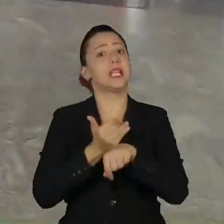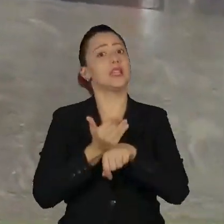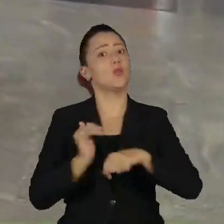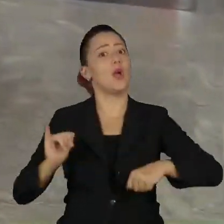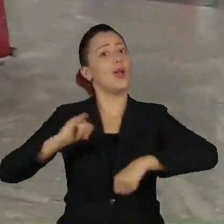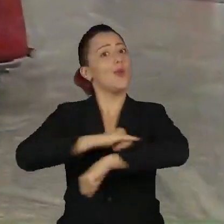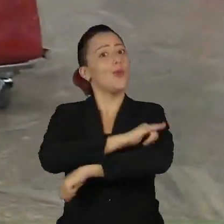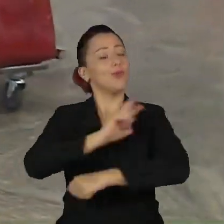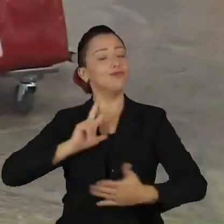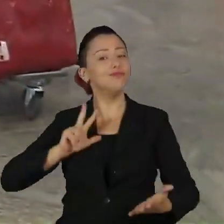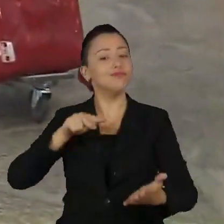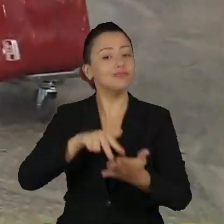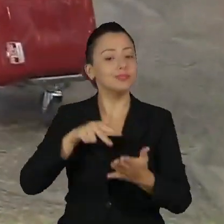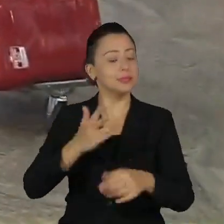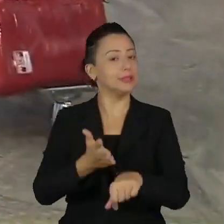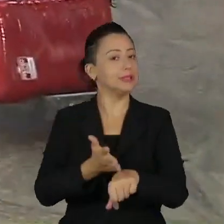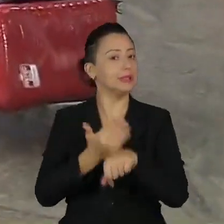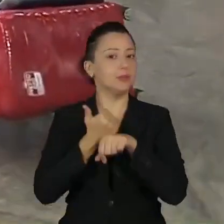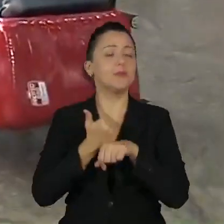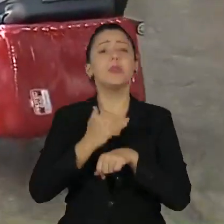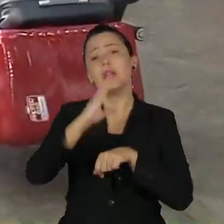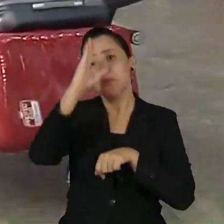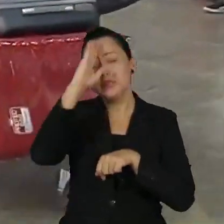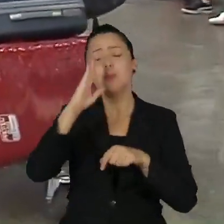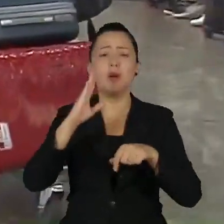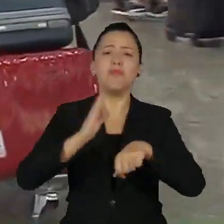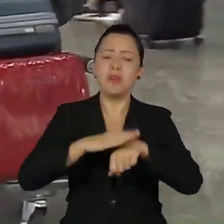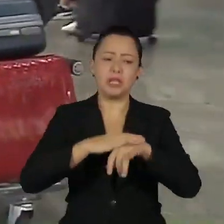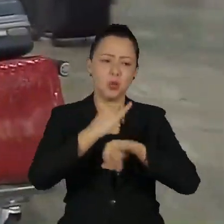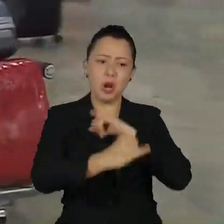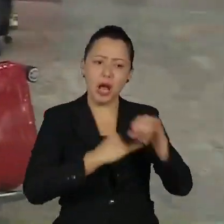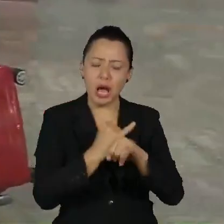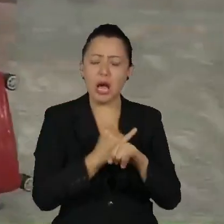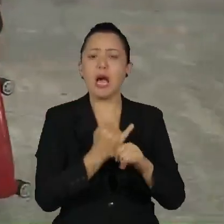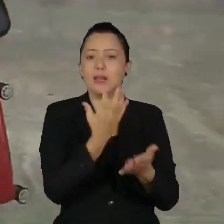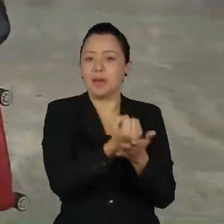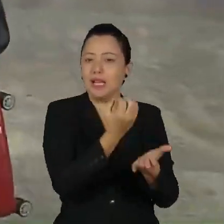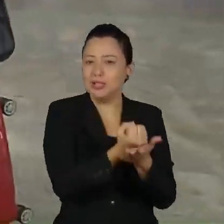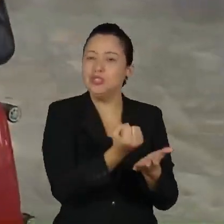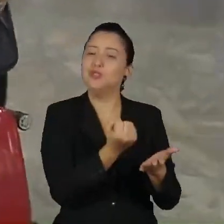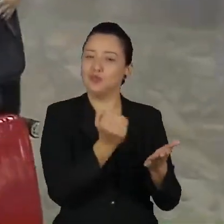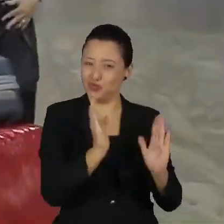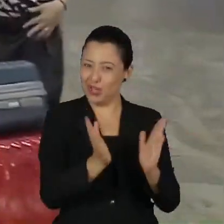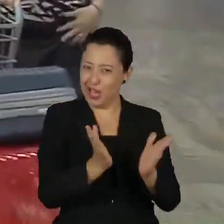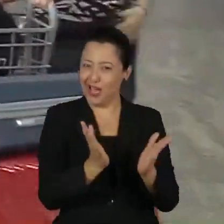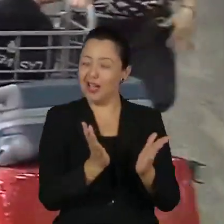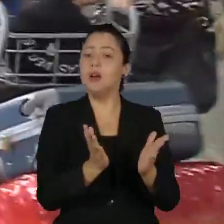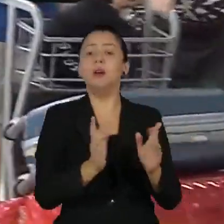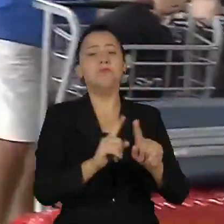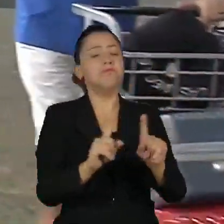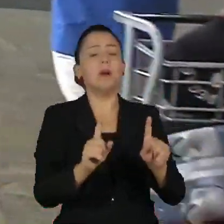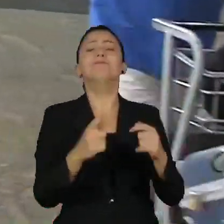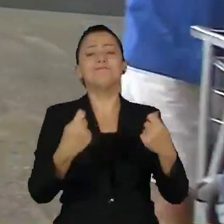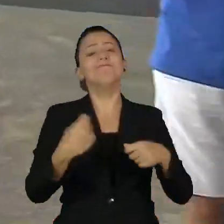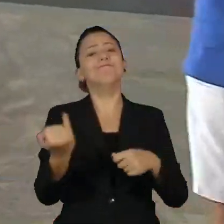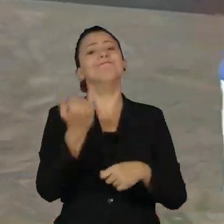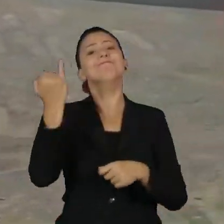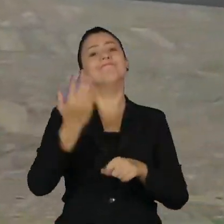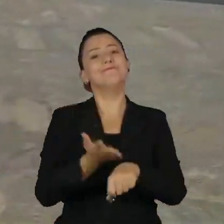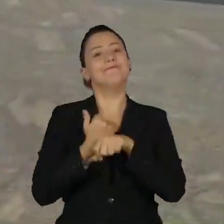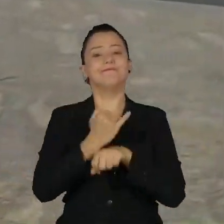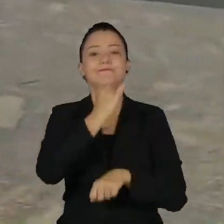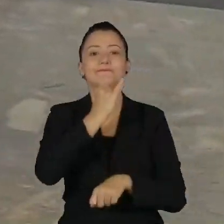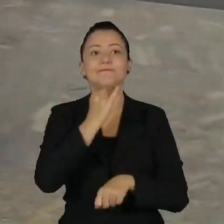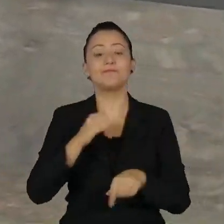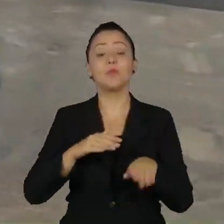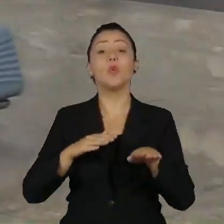é uma boa, até para quem fez o check-in online pelo aplicativo da empresa. Por exemplo, aqui no aeroporto, o